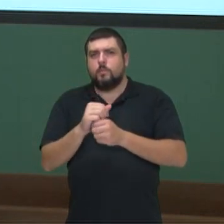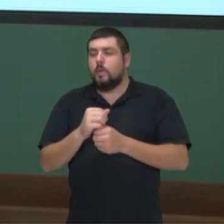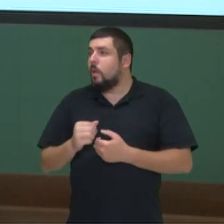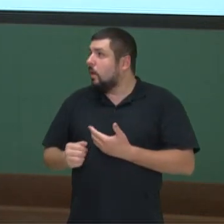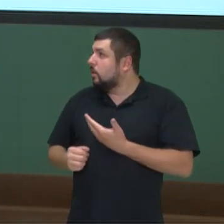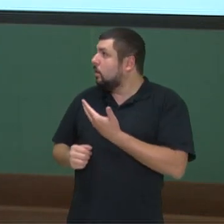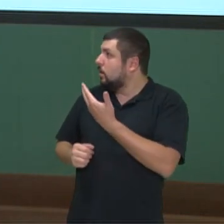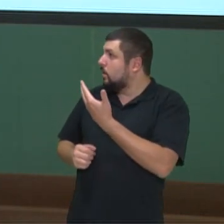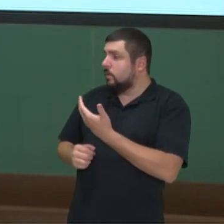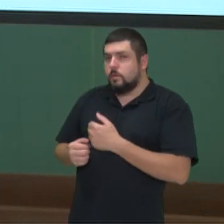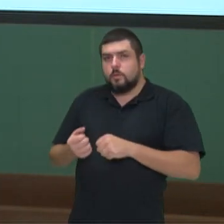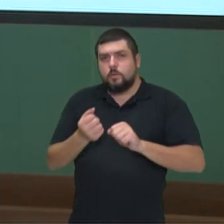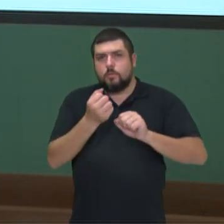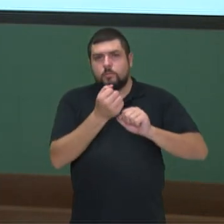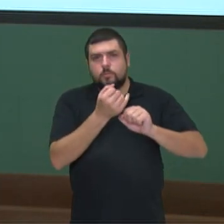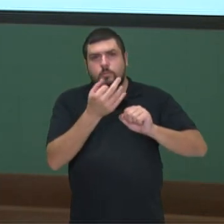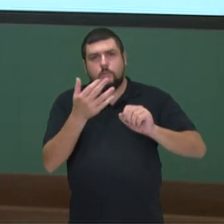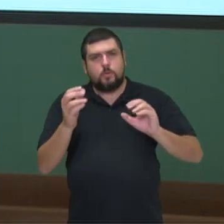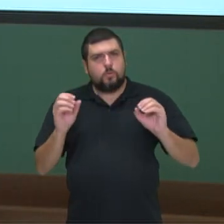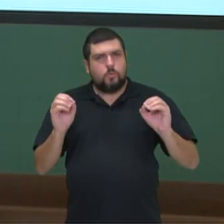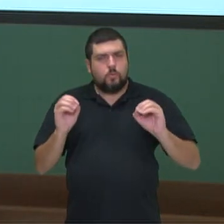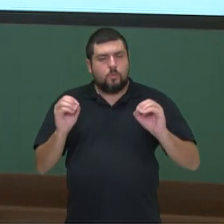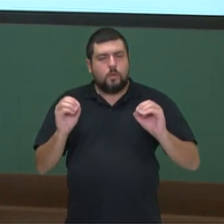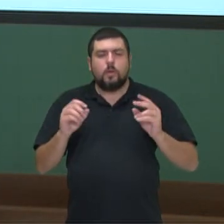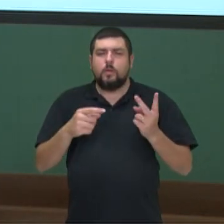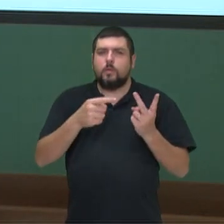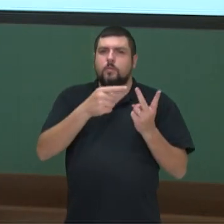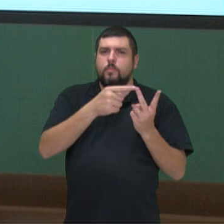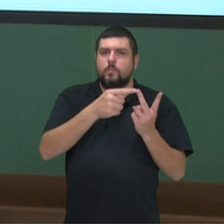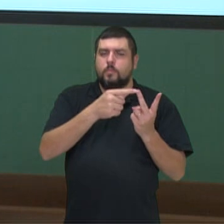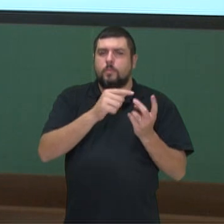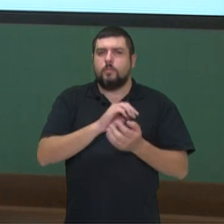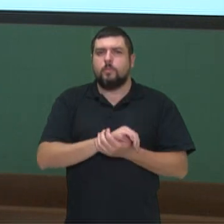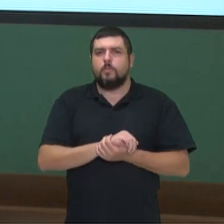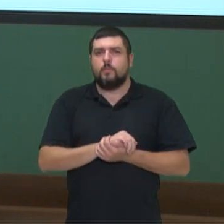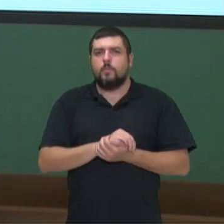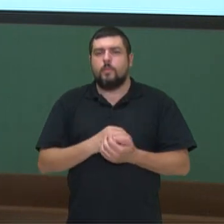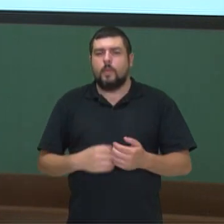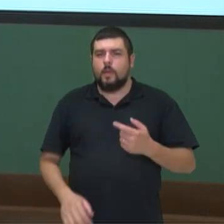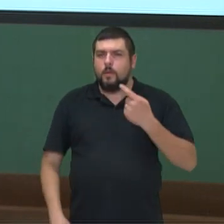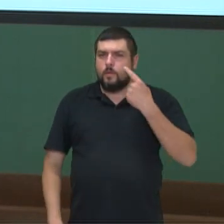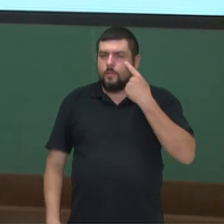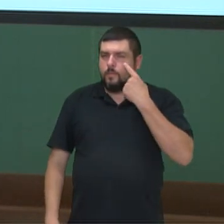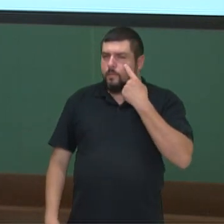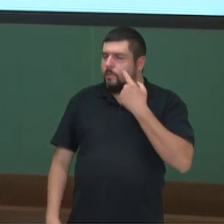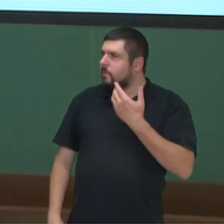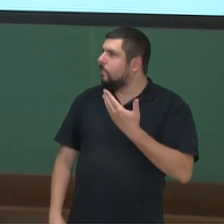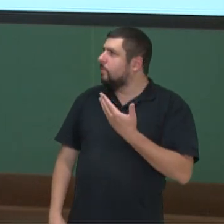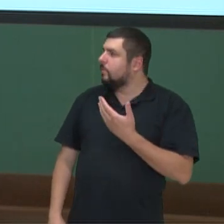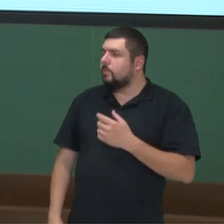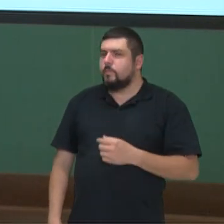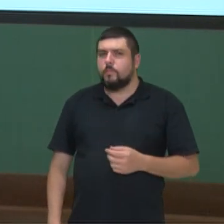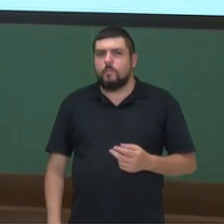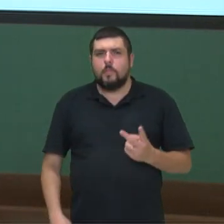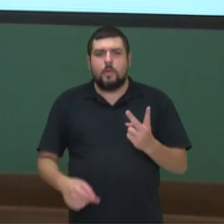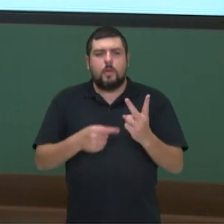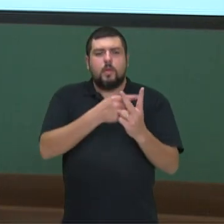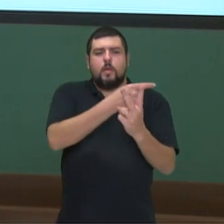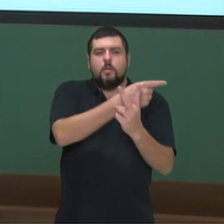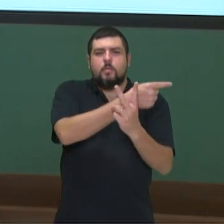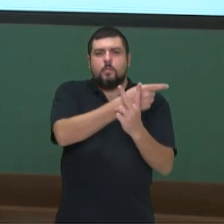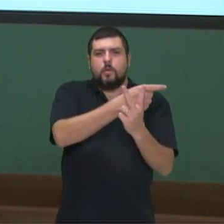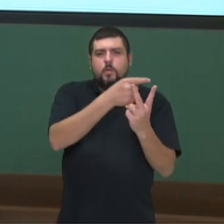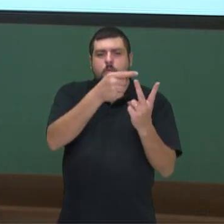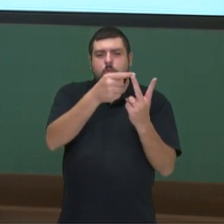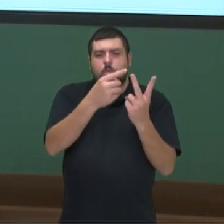potência aqui, nós vamos resolver as raízes. Dá uma olhadinha nessa situação, ó, menos raiz de 36. Eu